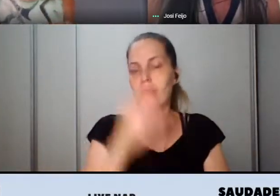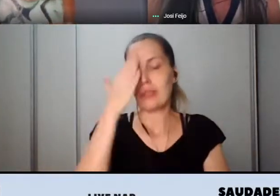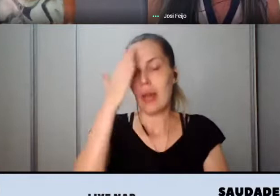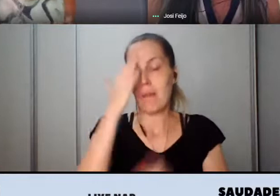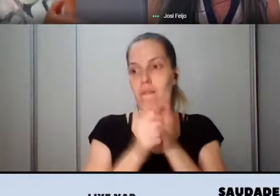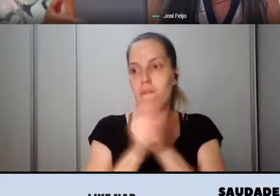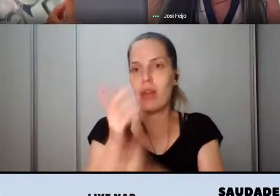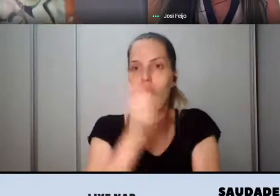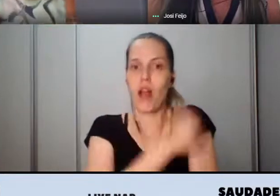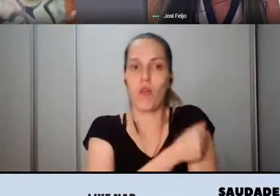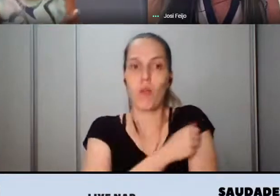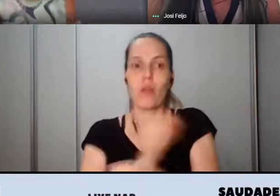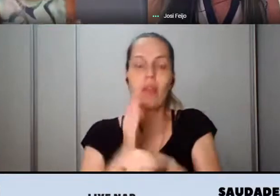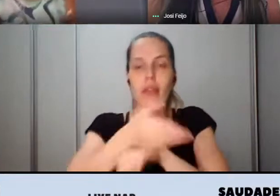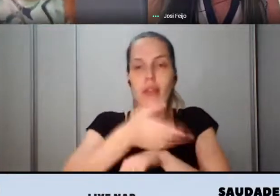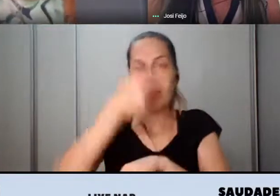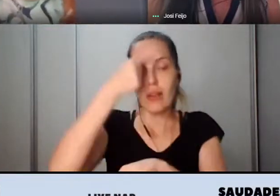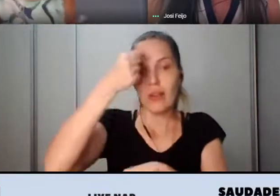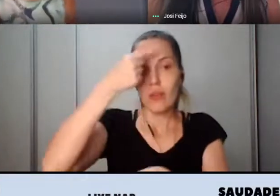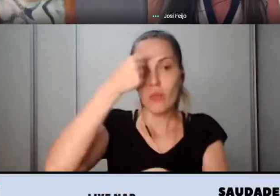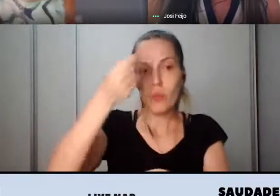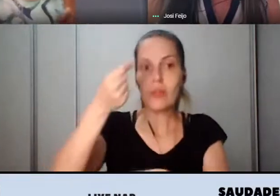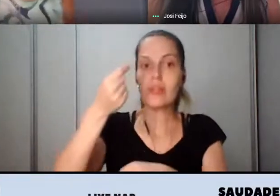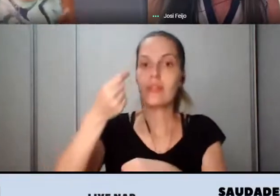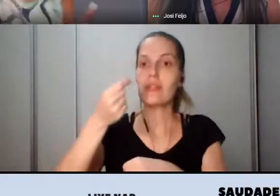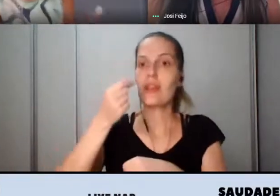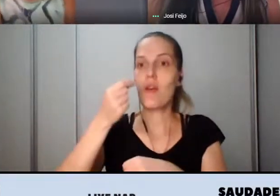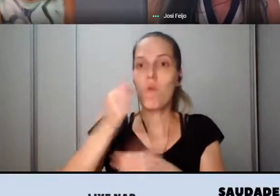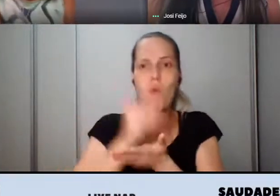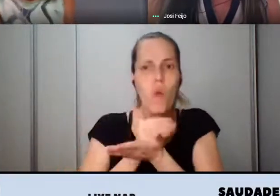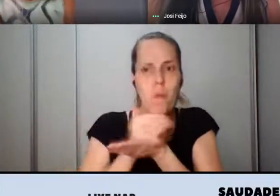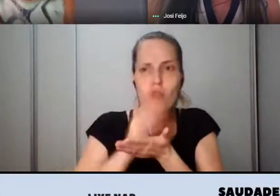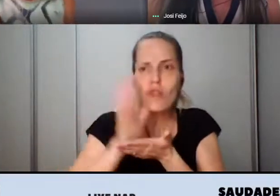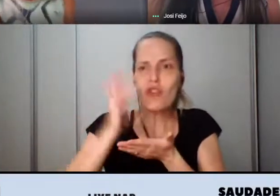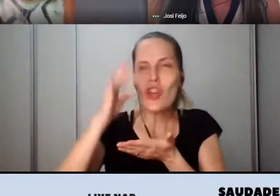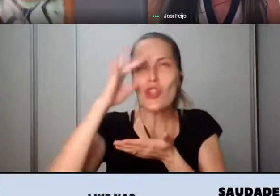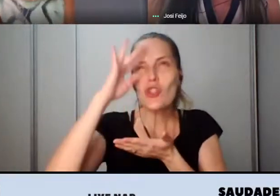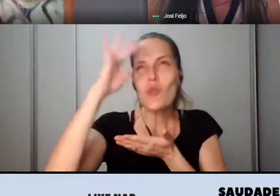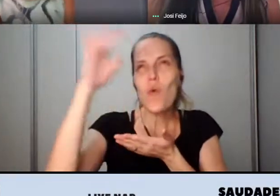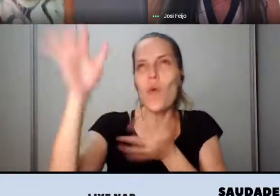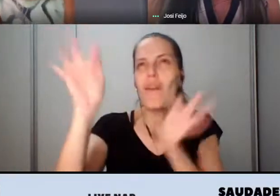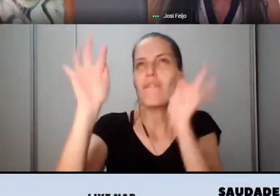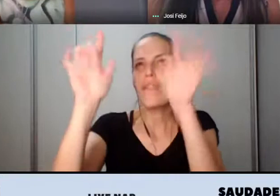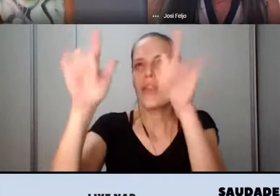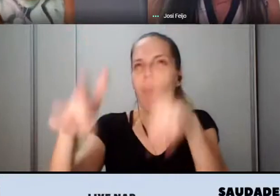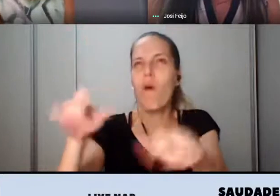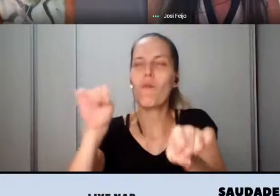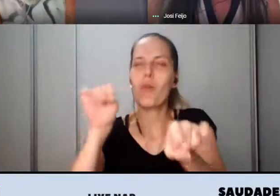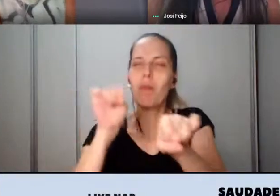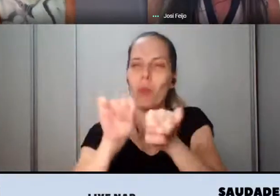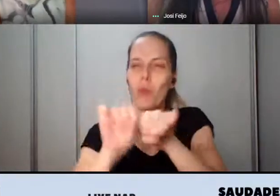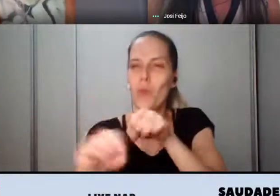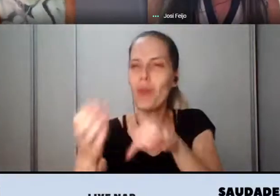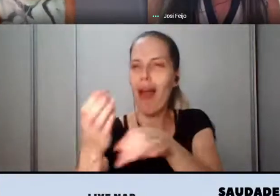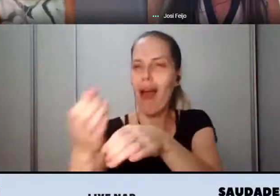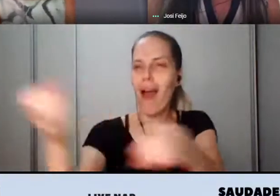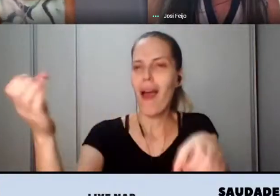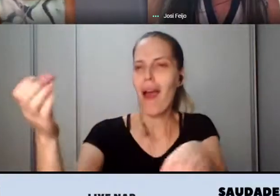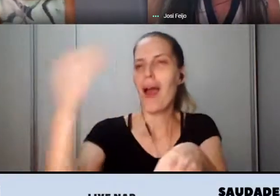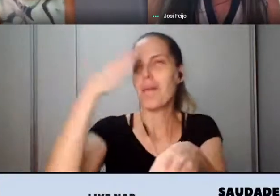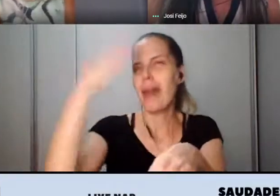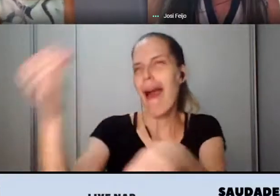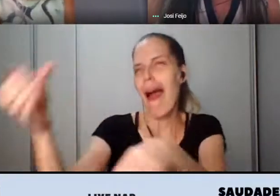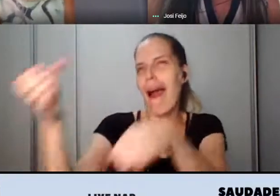na graduação, já pensando e já sonhando e já vislumbrando esse momento, né, com toda a